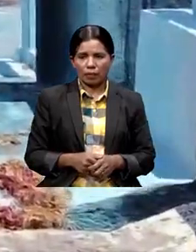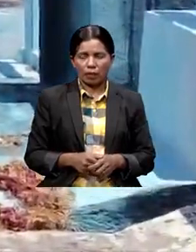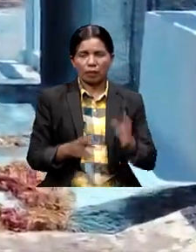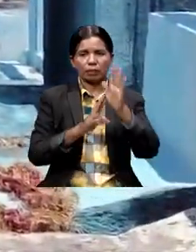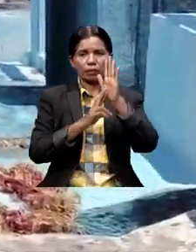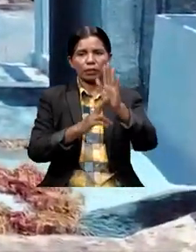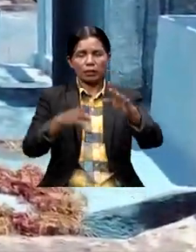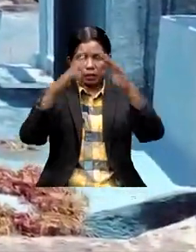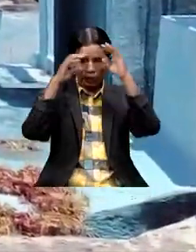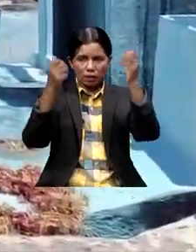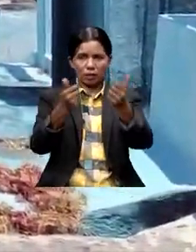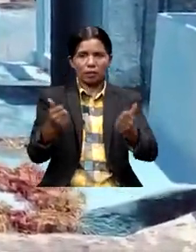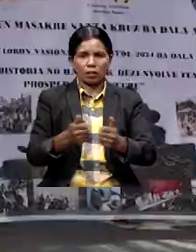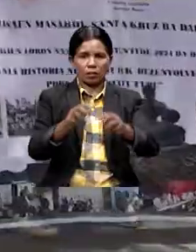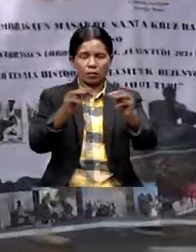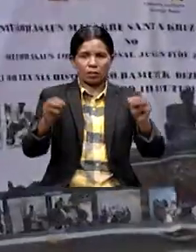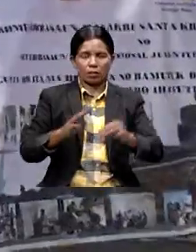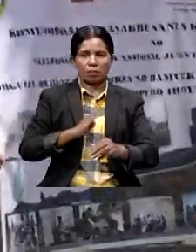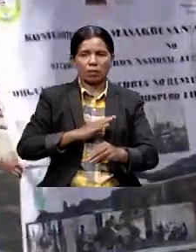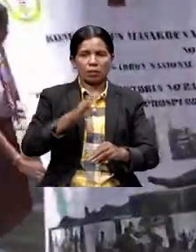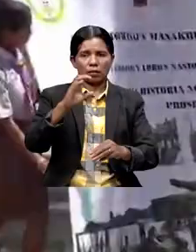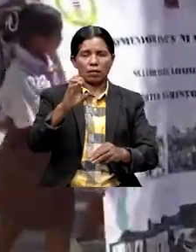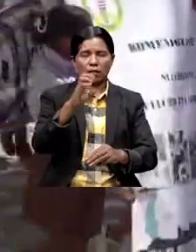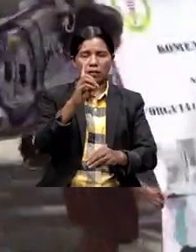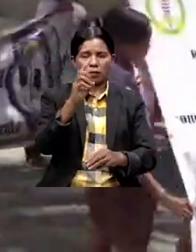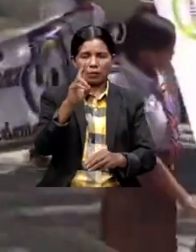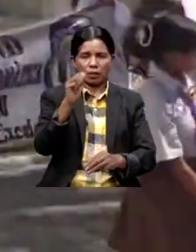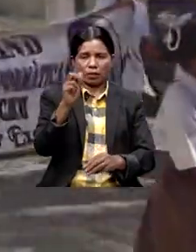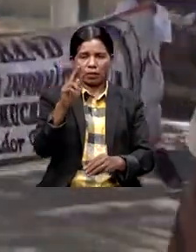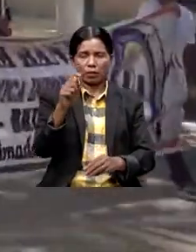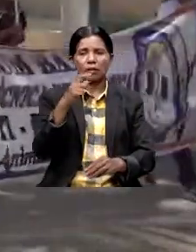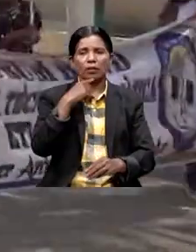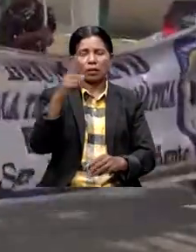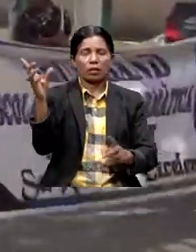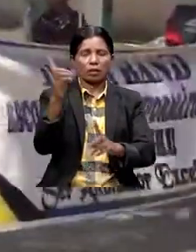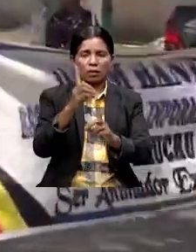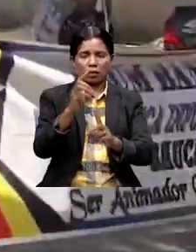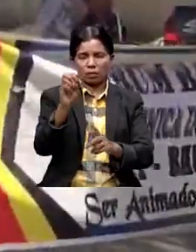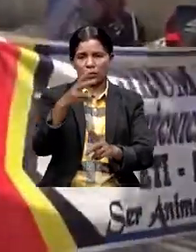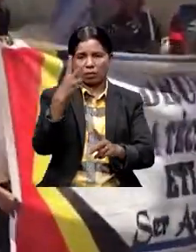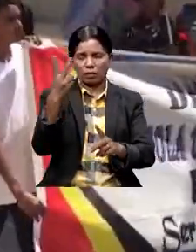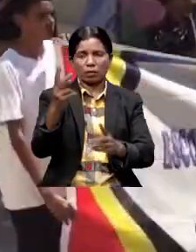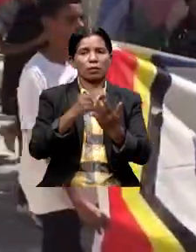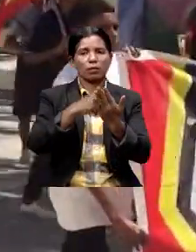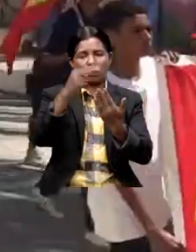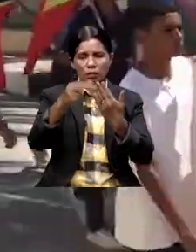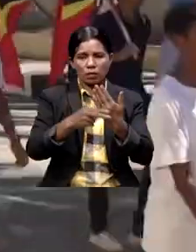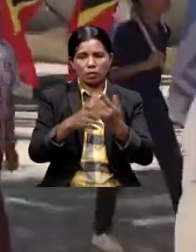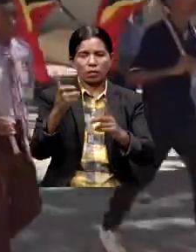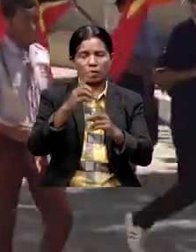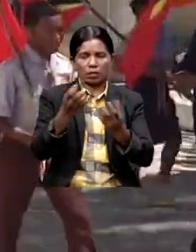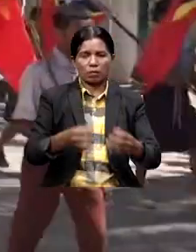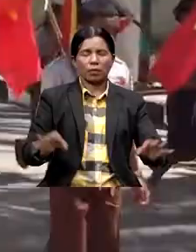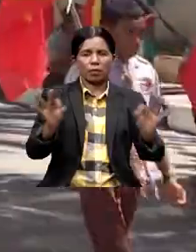Representante presidente e autoridade do município Bocau, Eduardo Felipe Ximenes Hateten, Loro San Lourenço Rua, novembro, Loro na